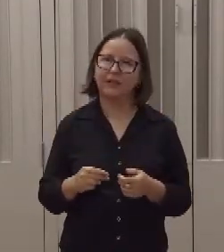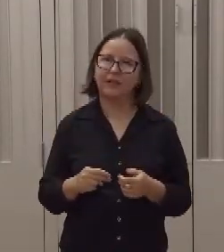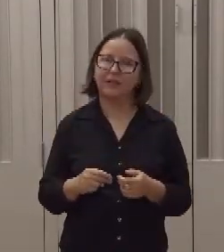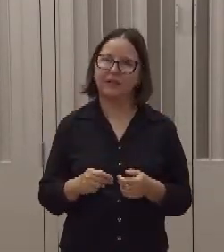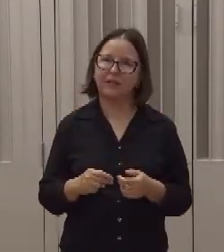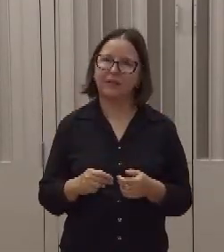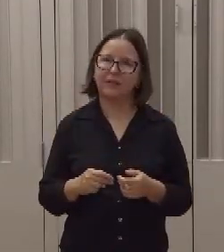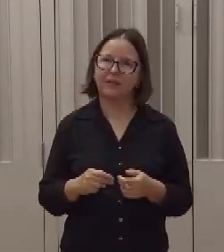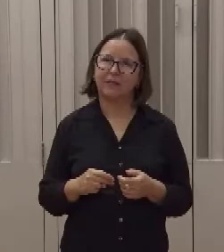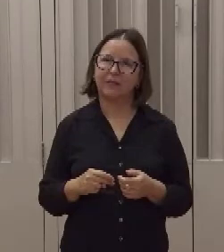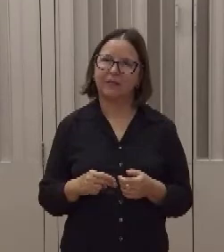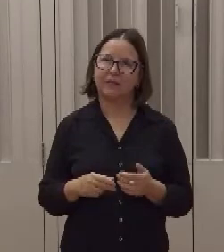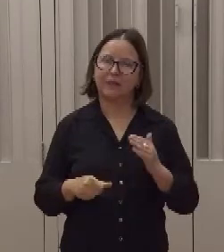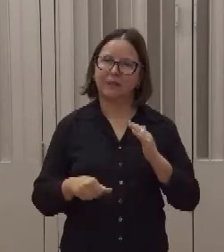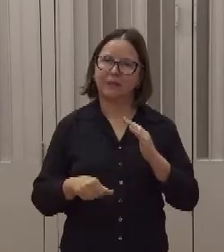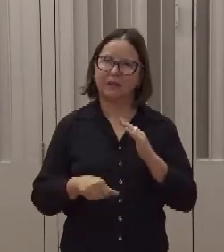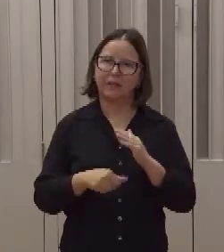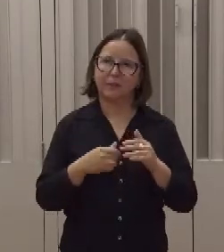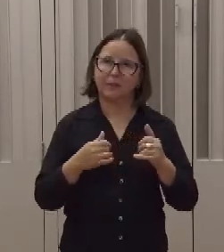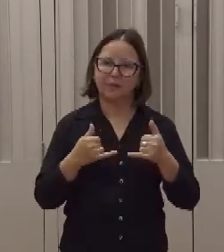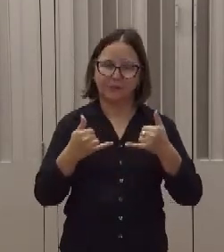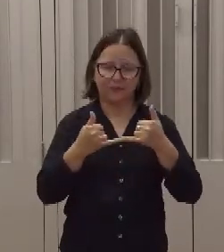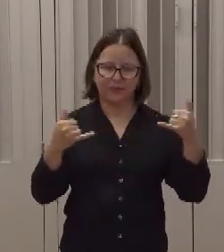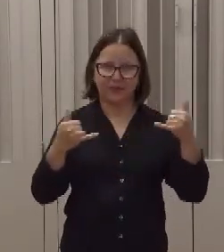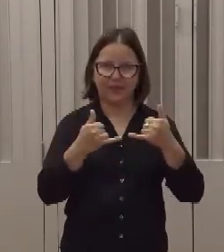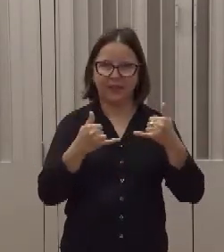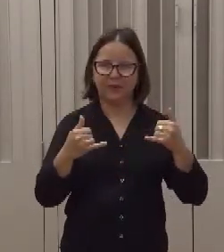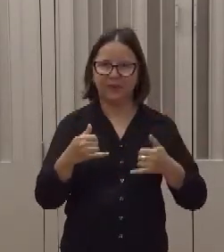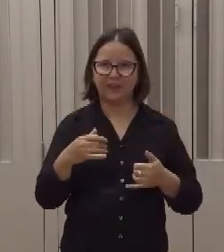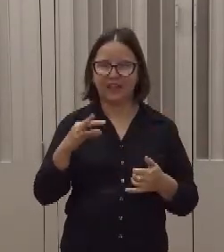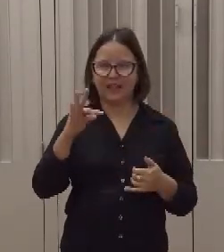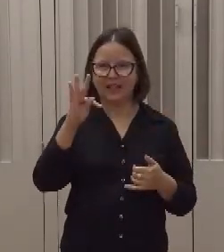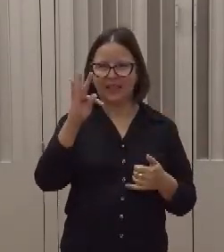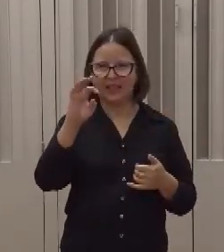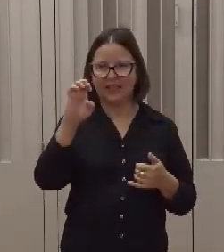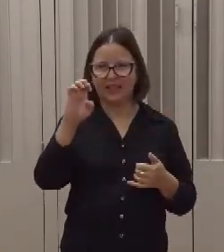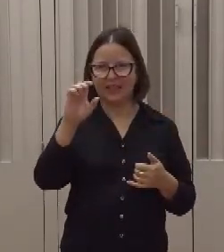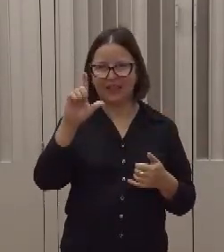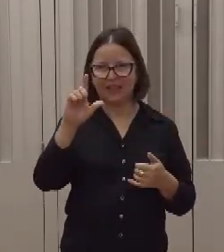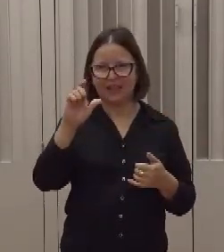cabo de telégrafo transatlântico.